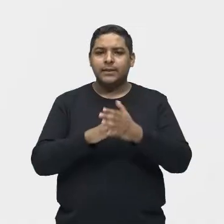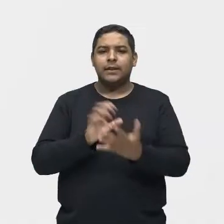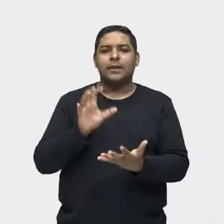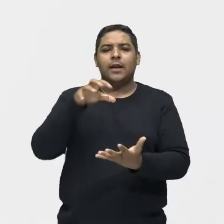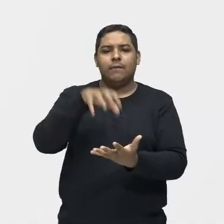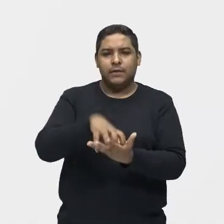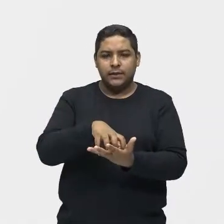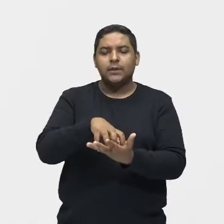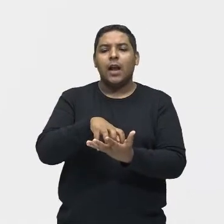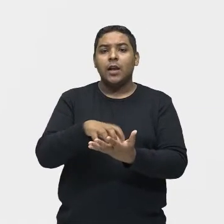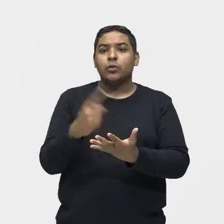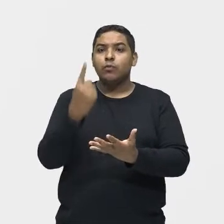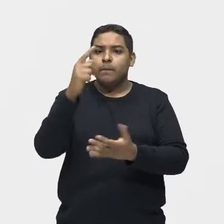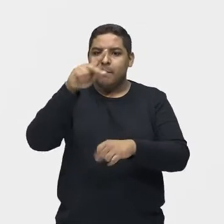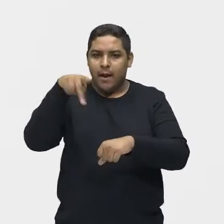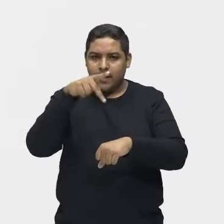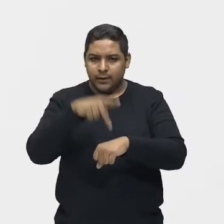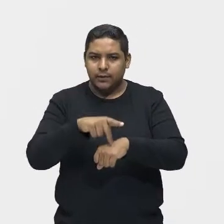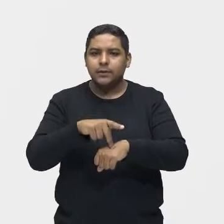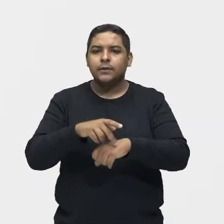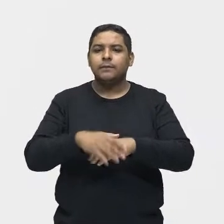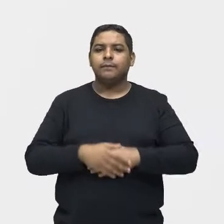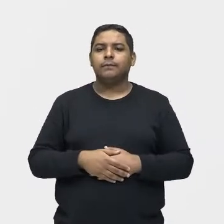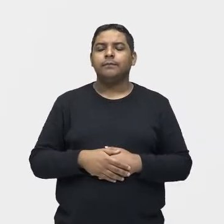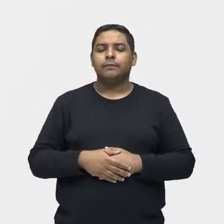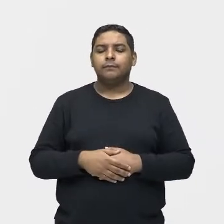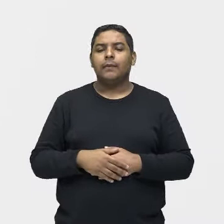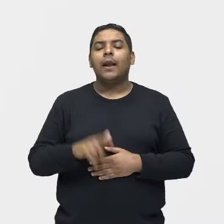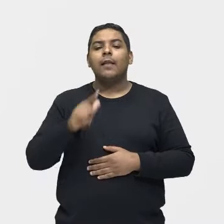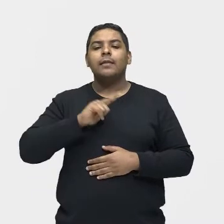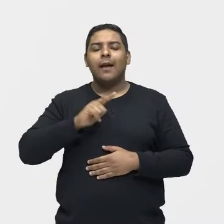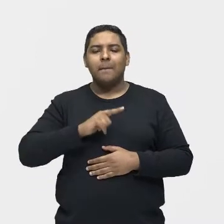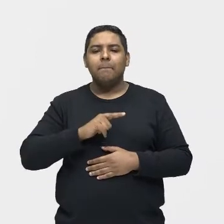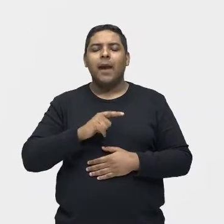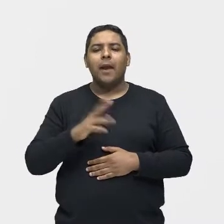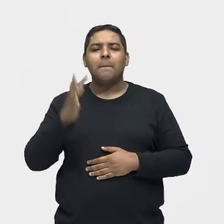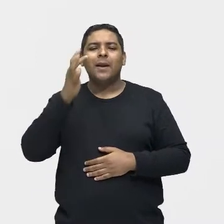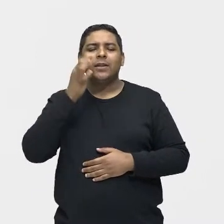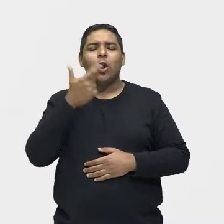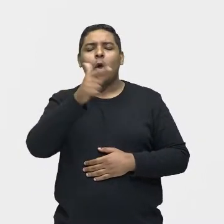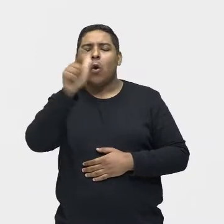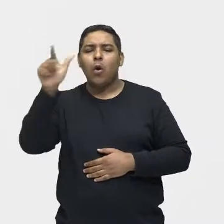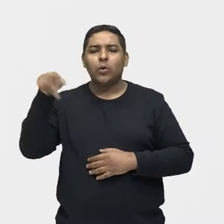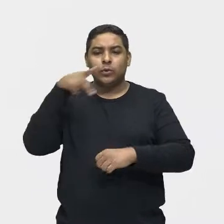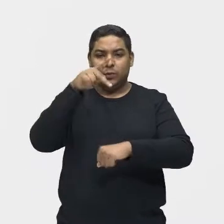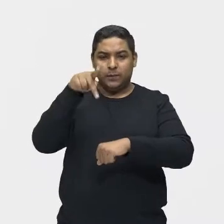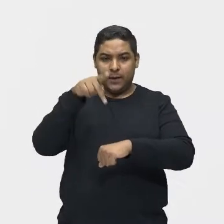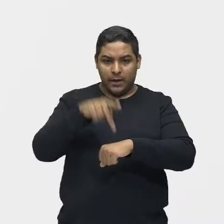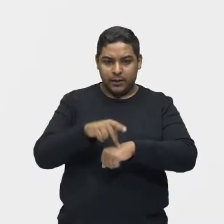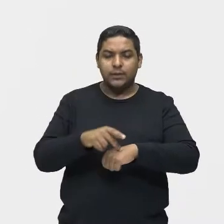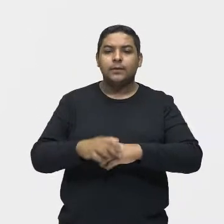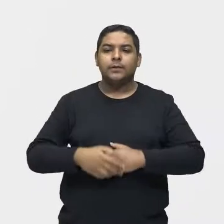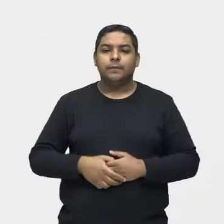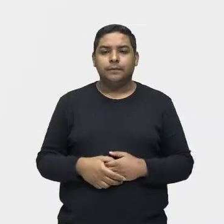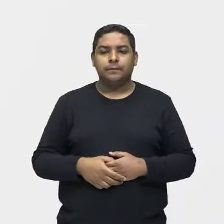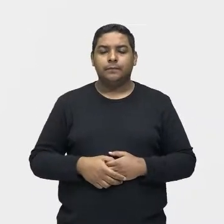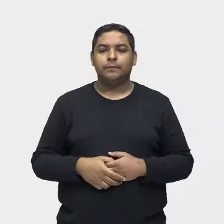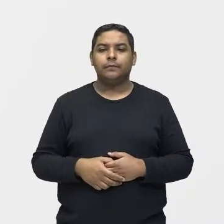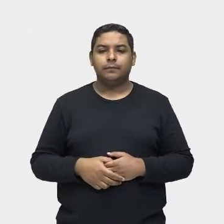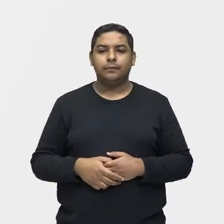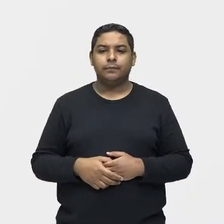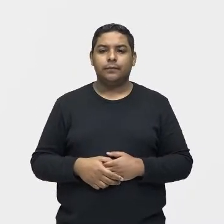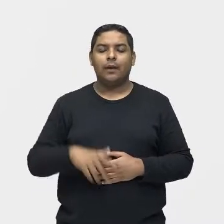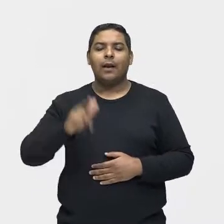sede em um país, mas também vai estar presente em diversos outros países com a instalação